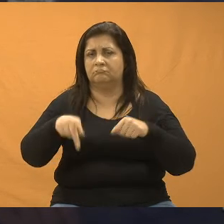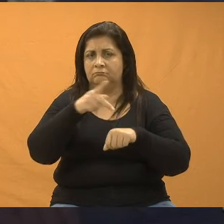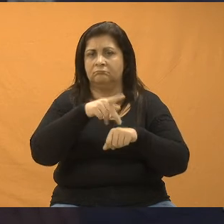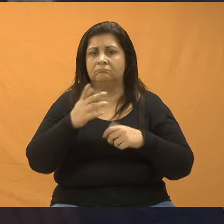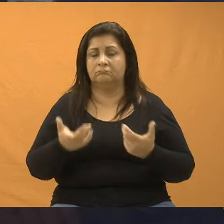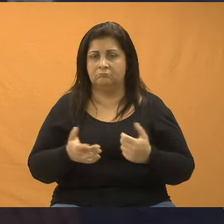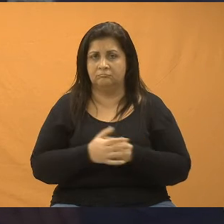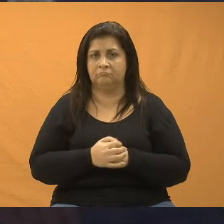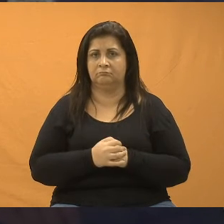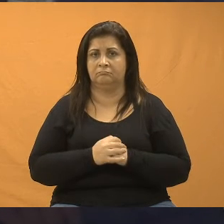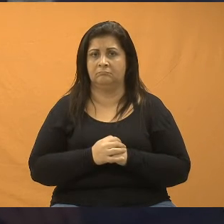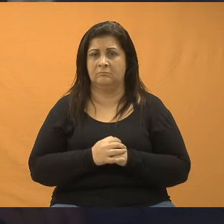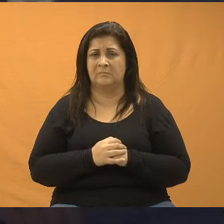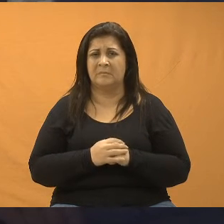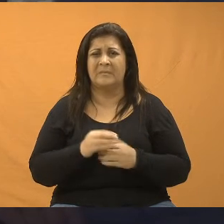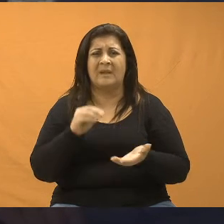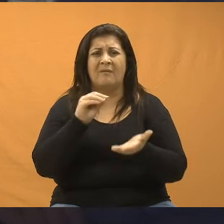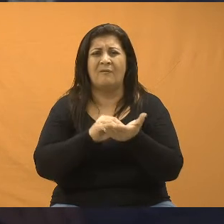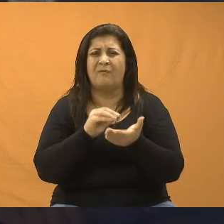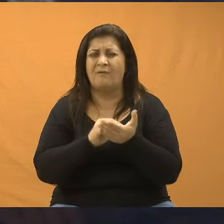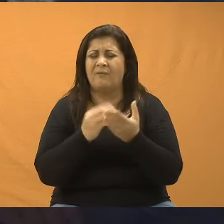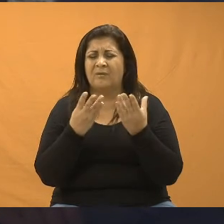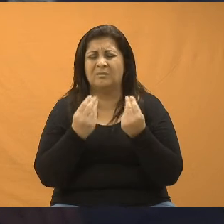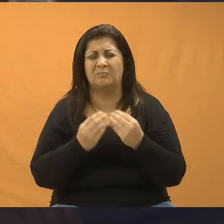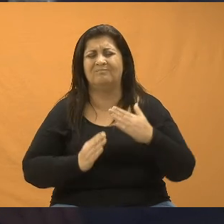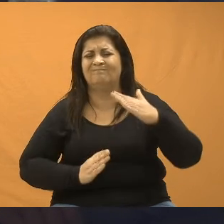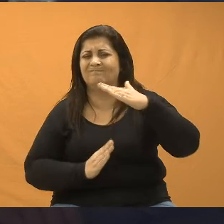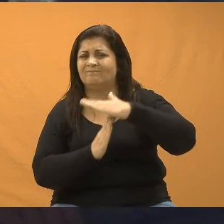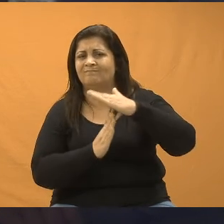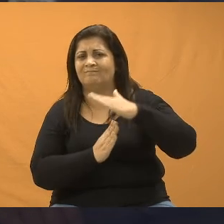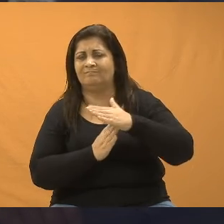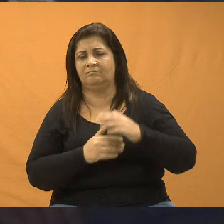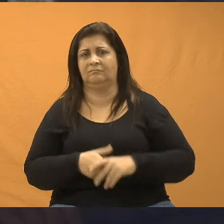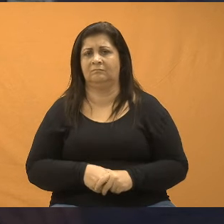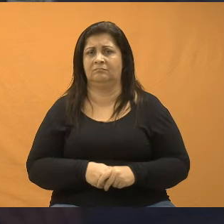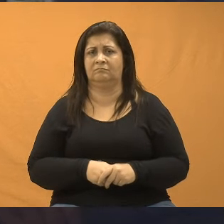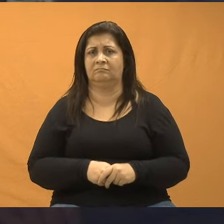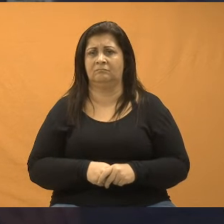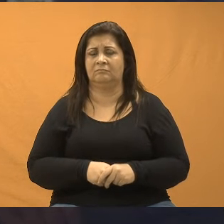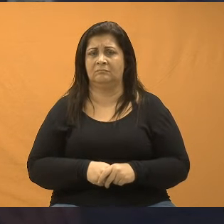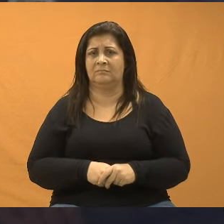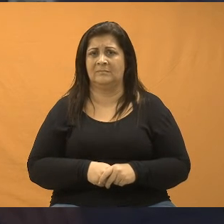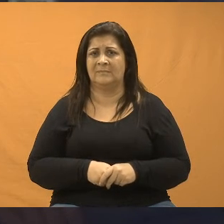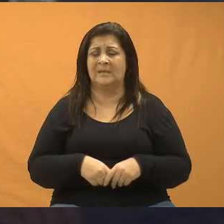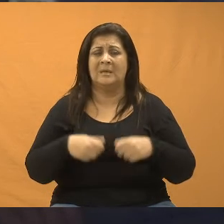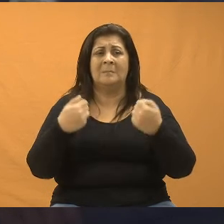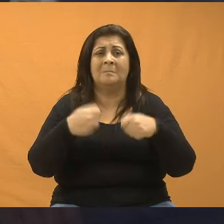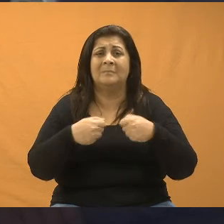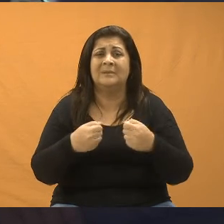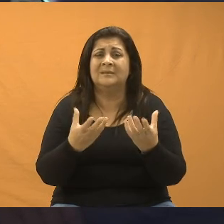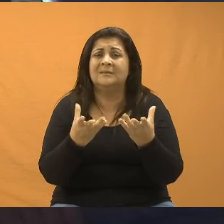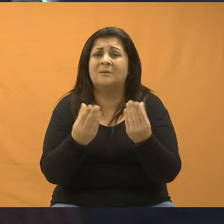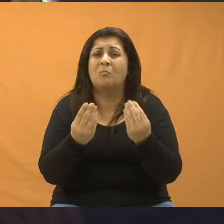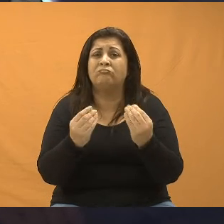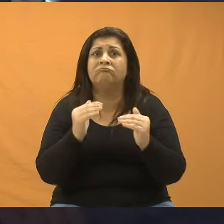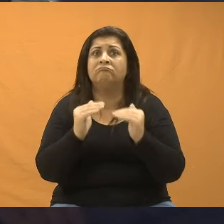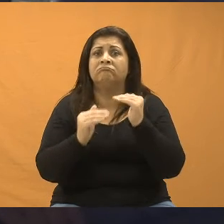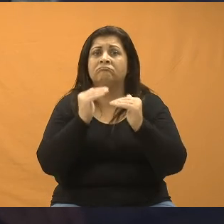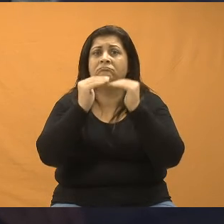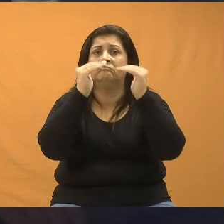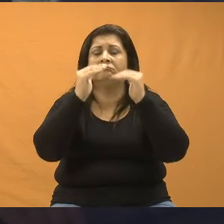são recursos escassos, limitados, para necessidades que tendem a ser cada vez mais